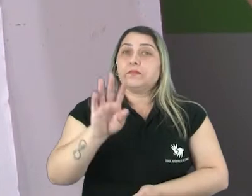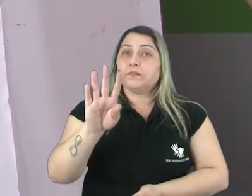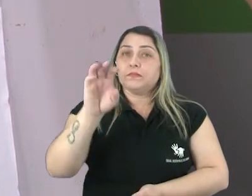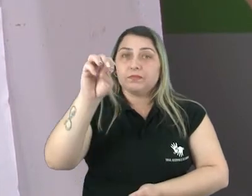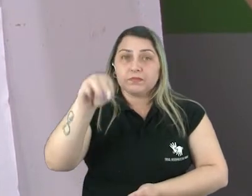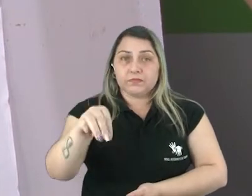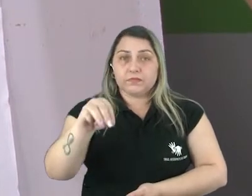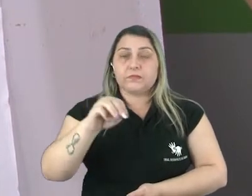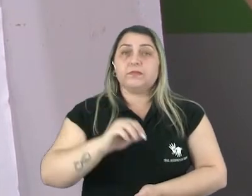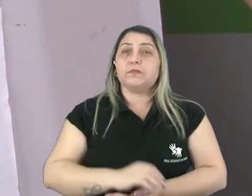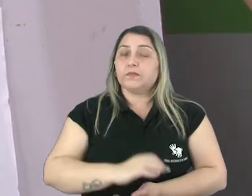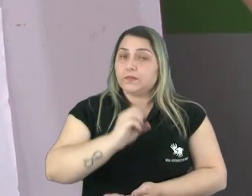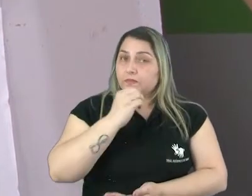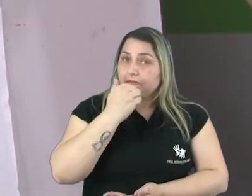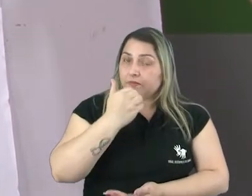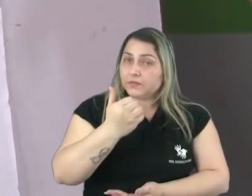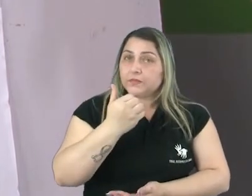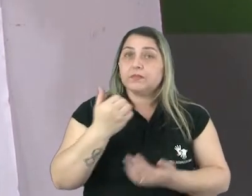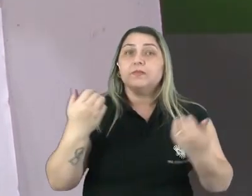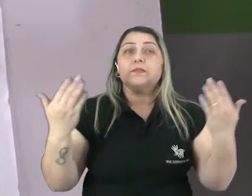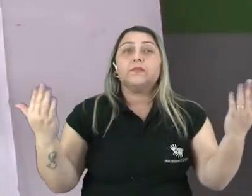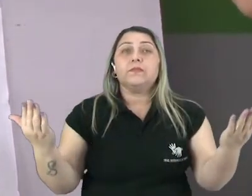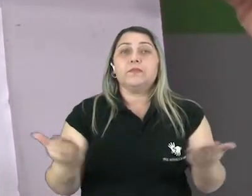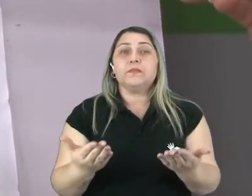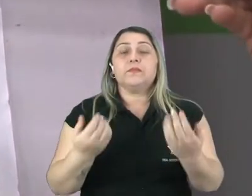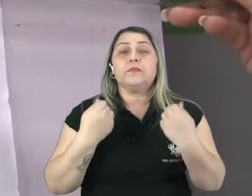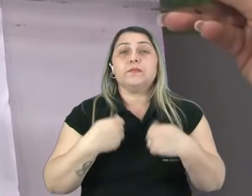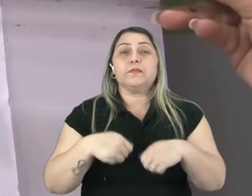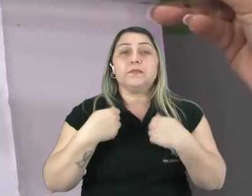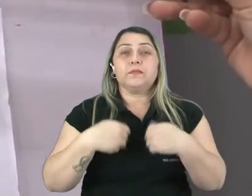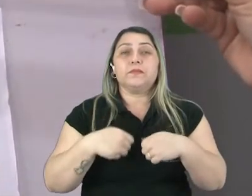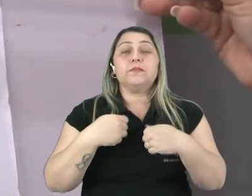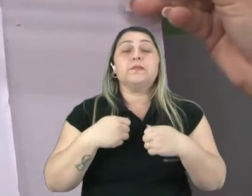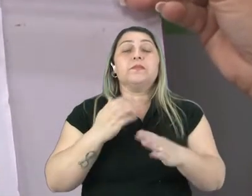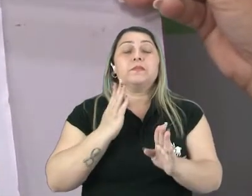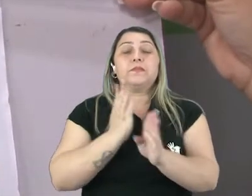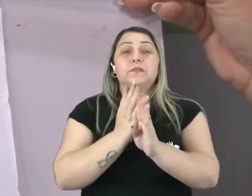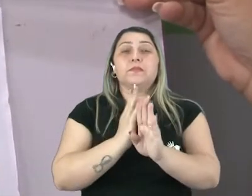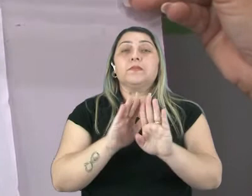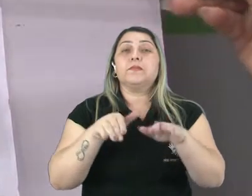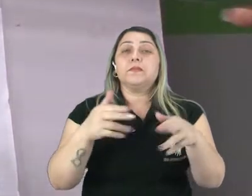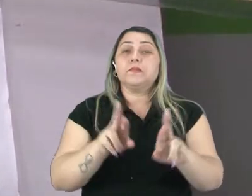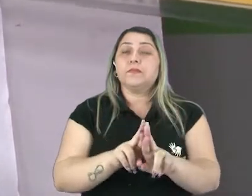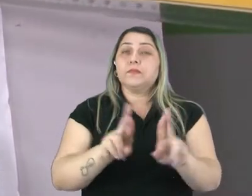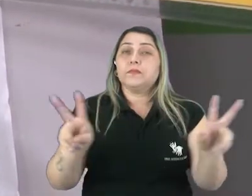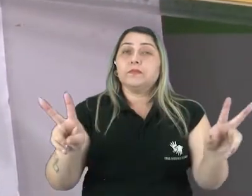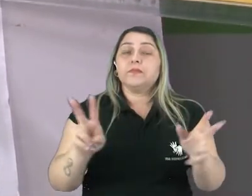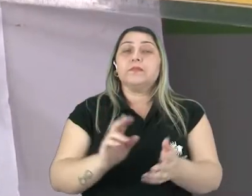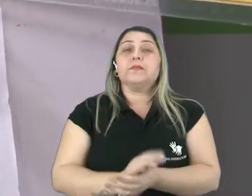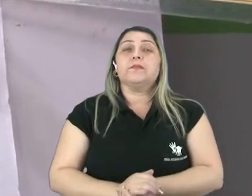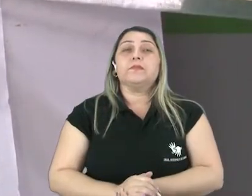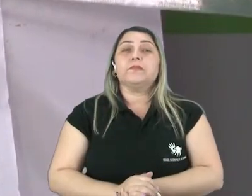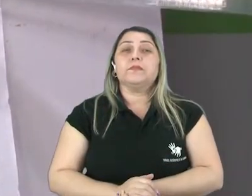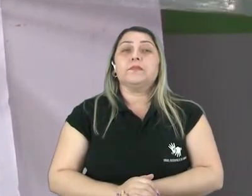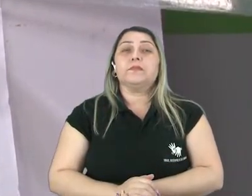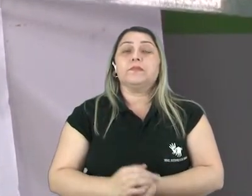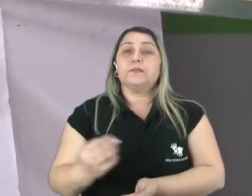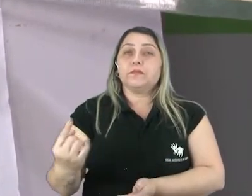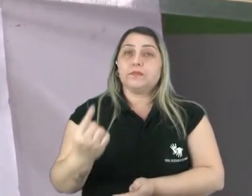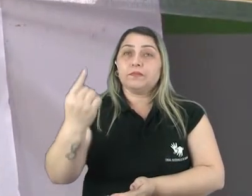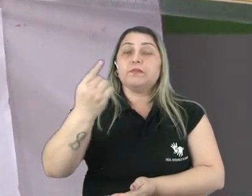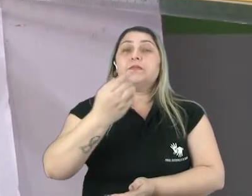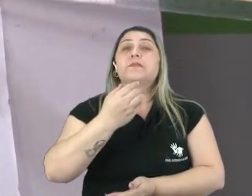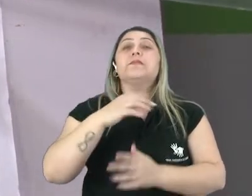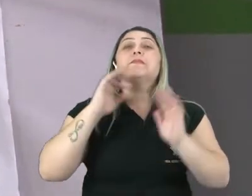4 metros. Muito bem. Agora precisamos descobrir qual é a diferença entre a altura